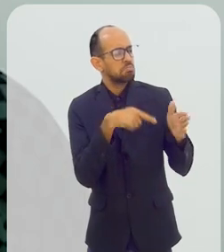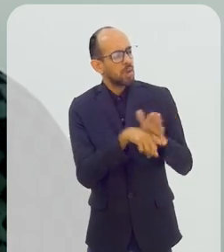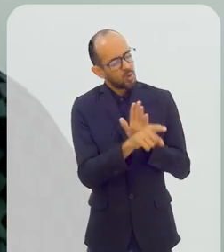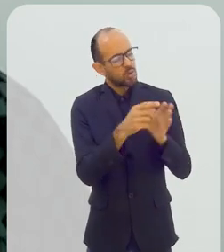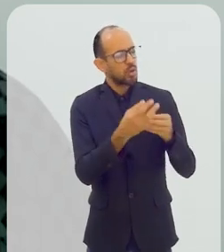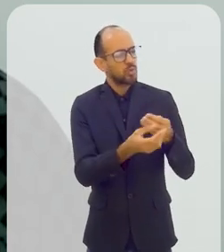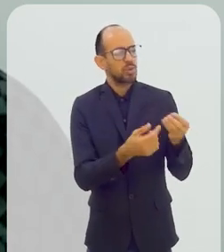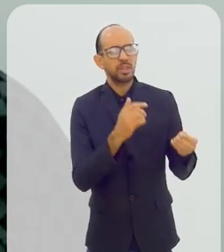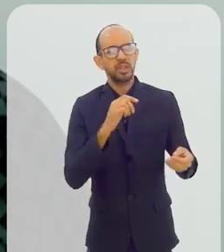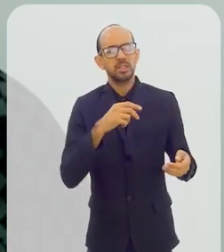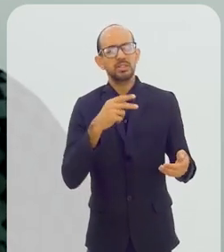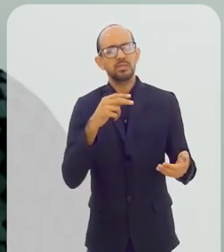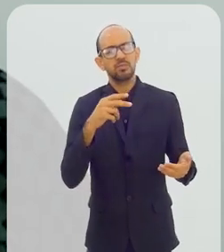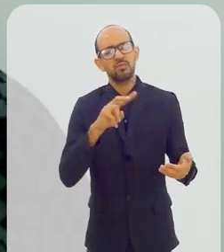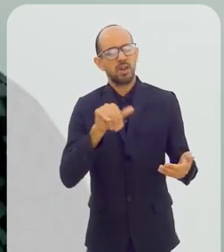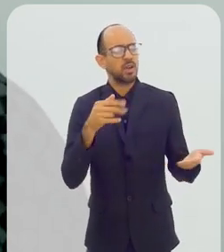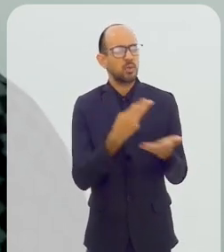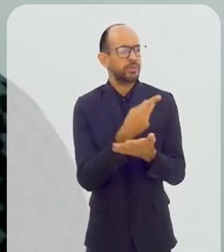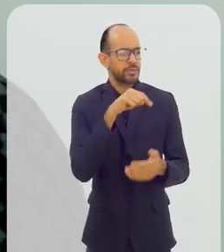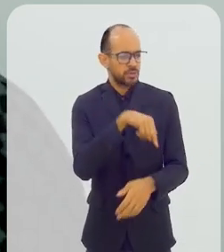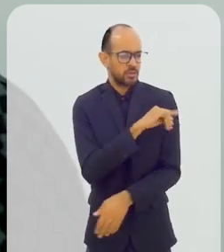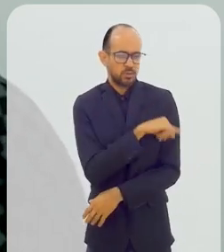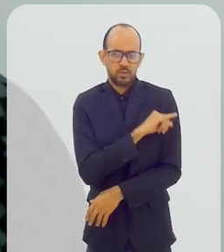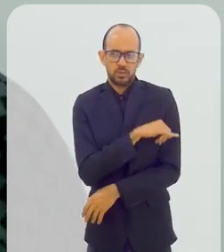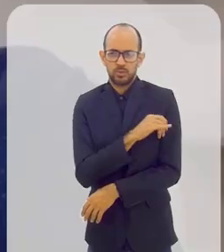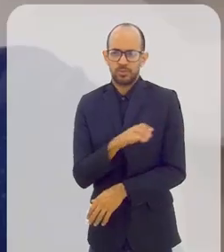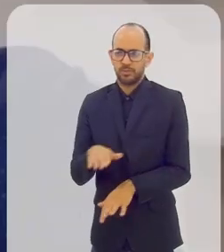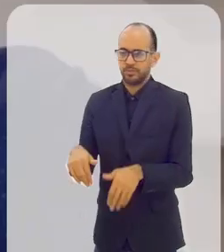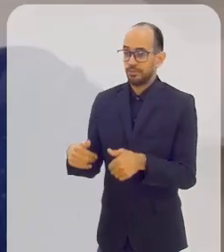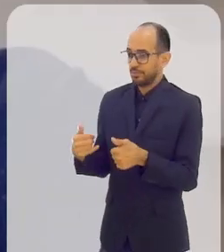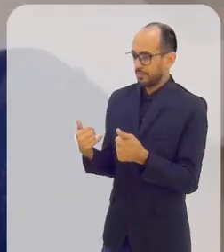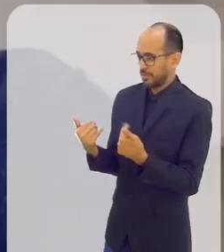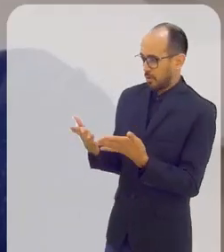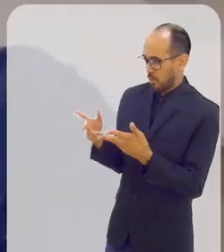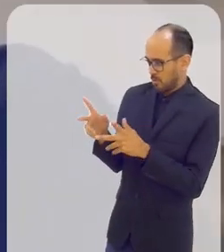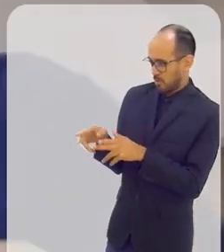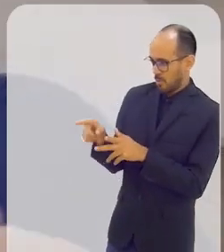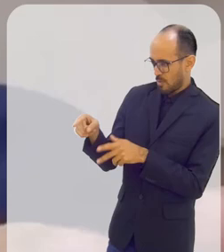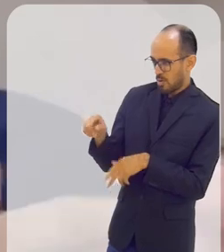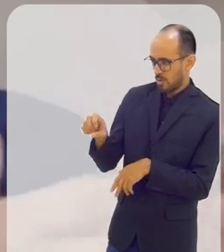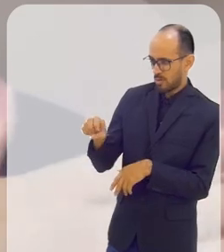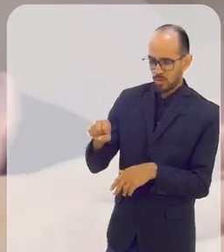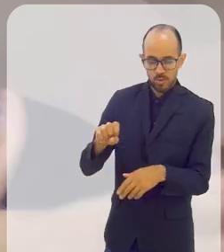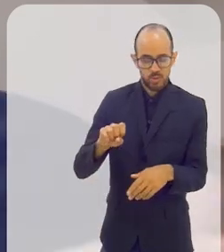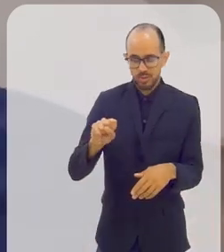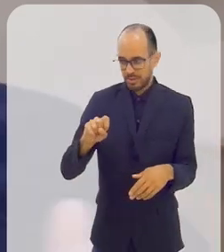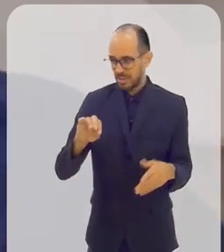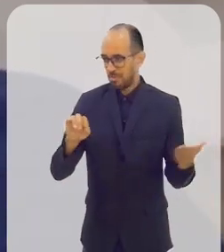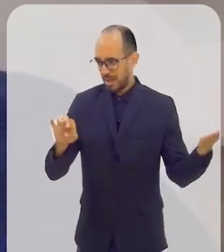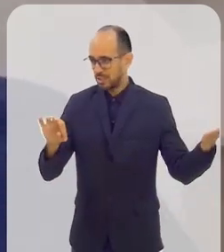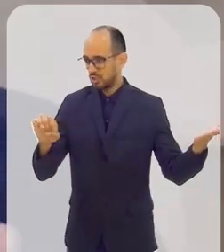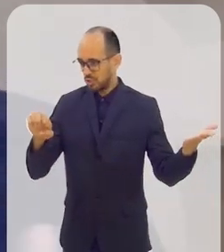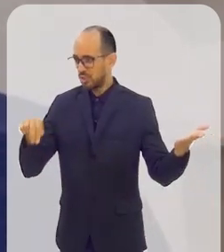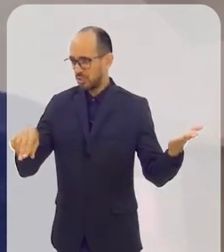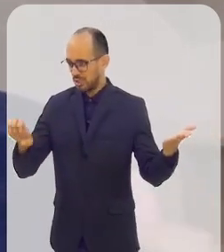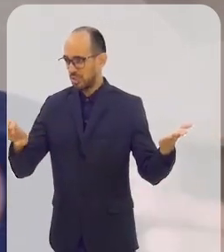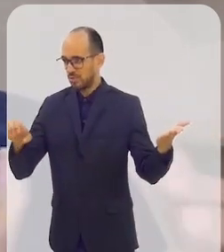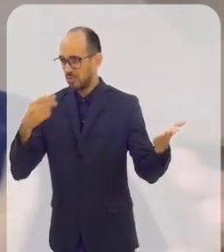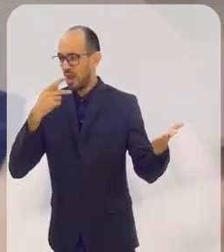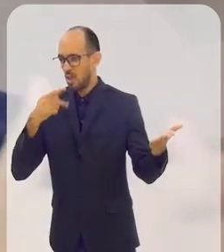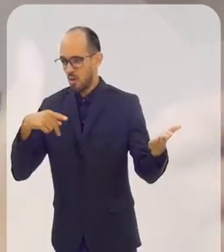que está previsto para acontecer aqui no Rio? Quer dizer, como o Sabatini colocou, né, a gente vem de uma transição, né,